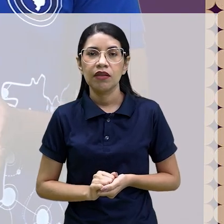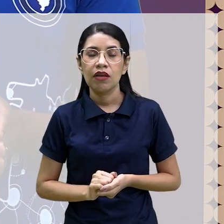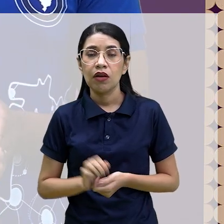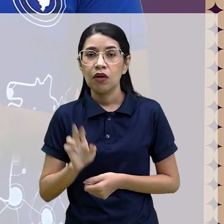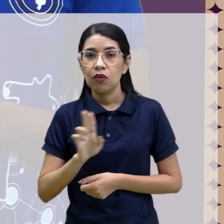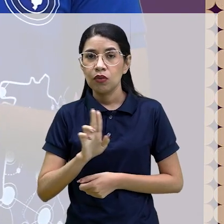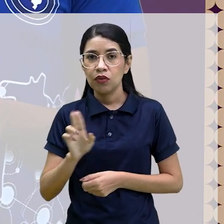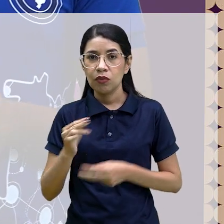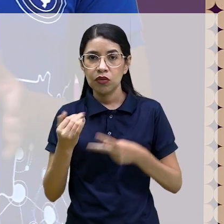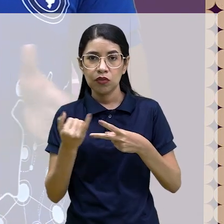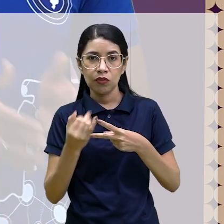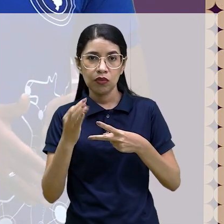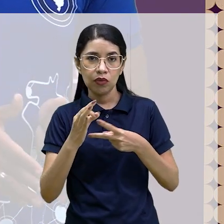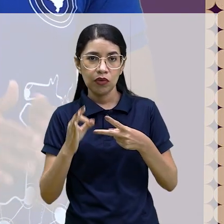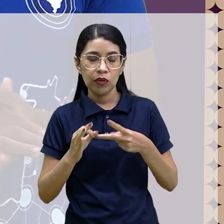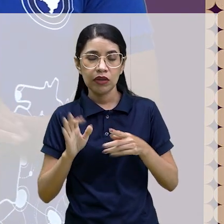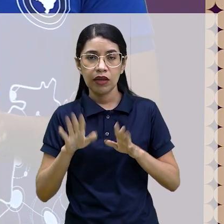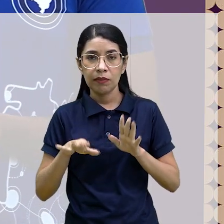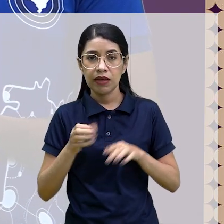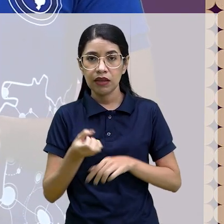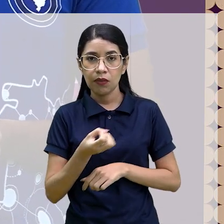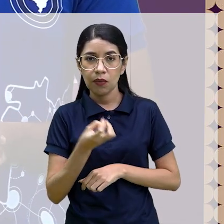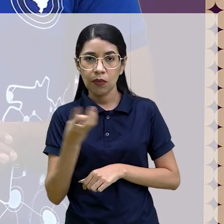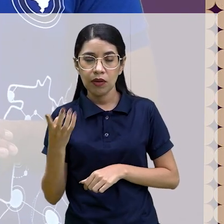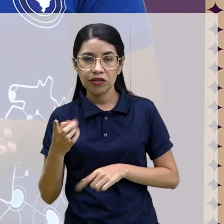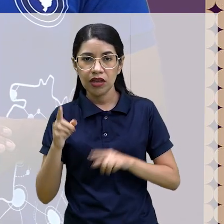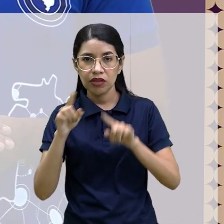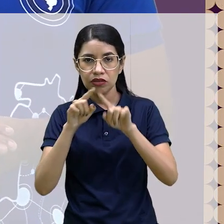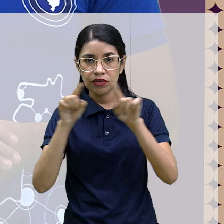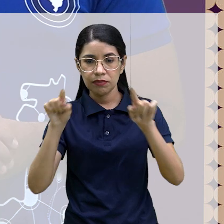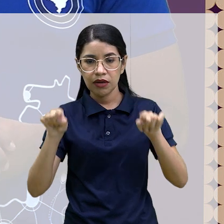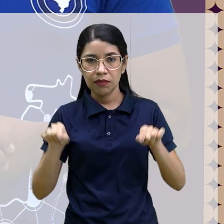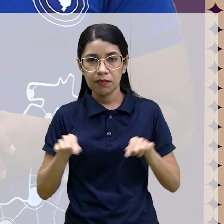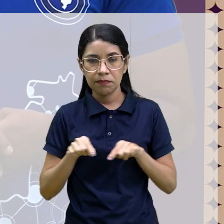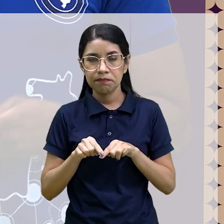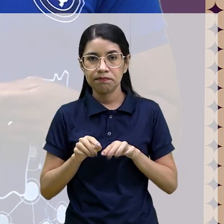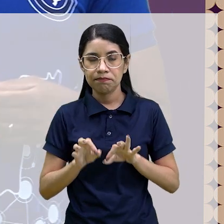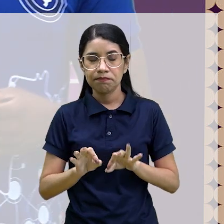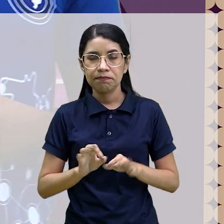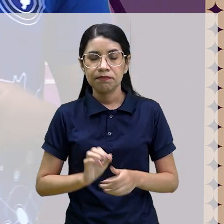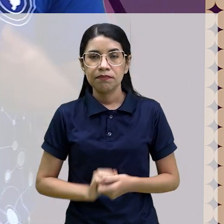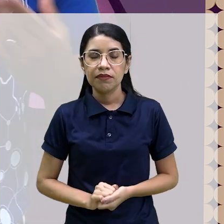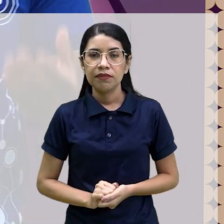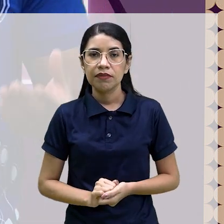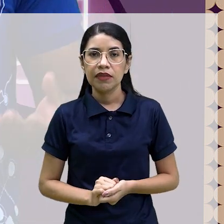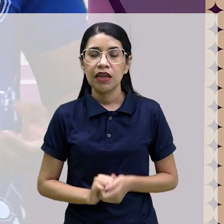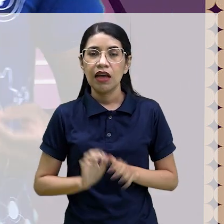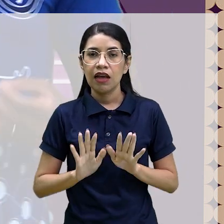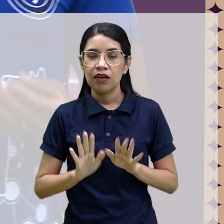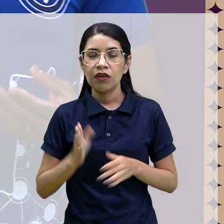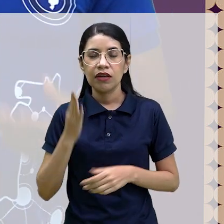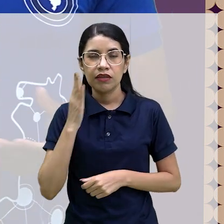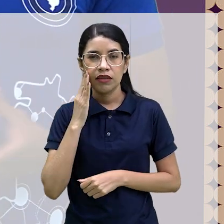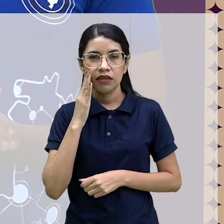nome do polígono vai depender do número de lados que ele tem, ok? E agora vamos